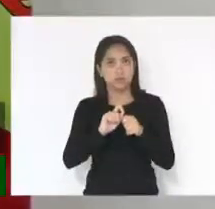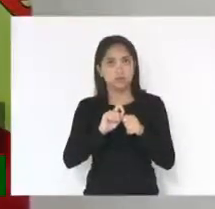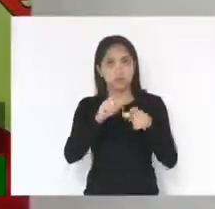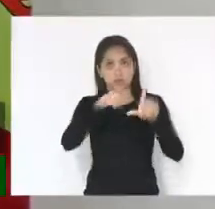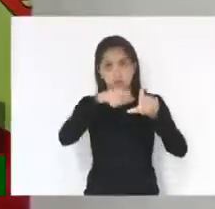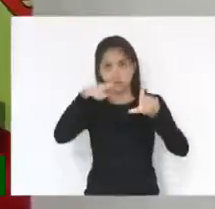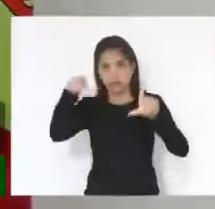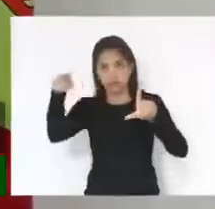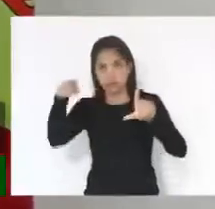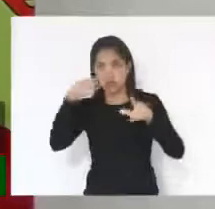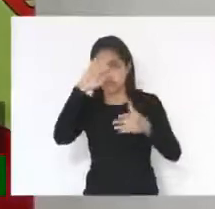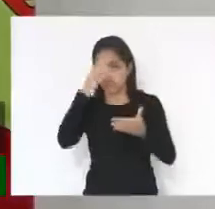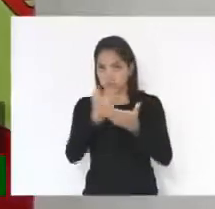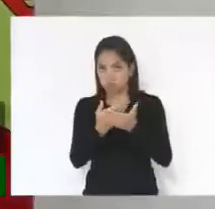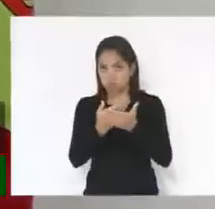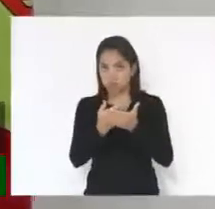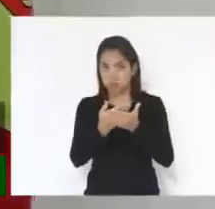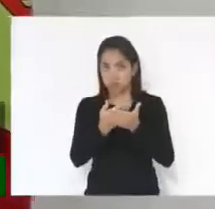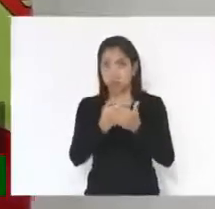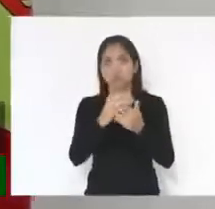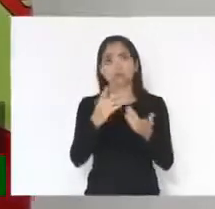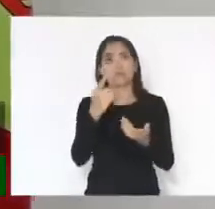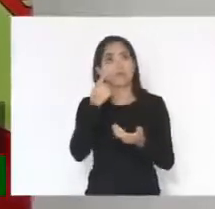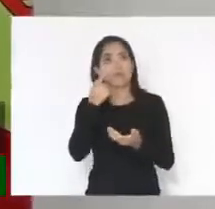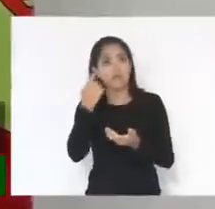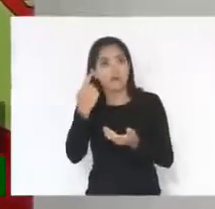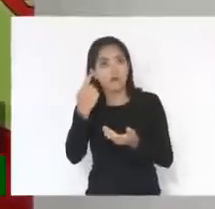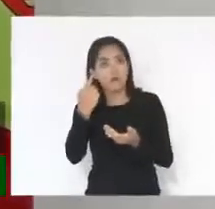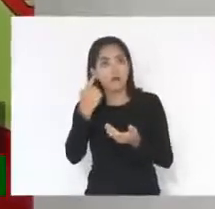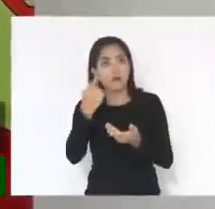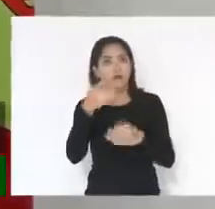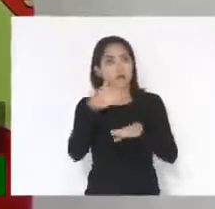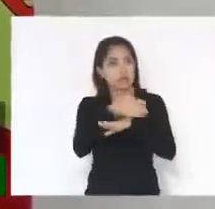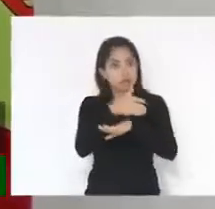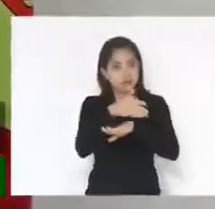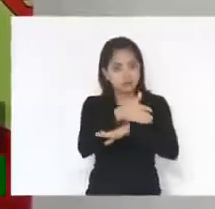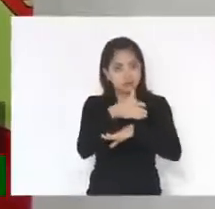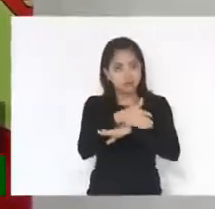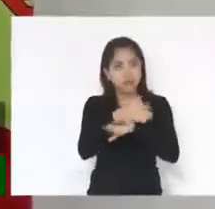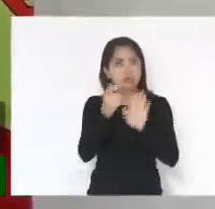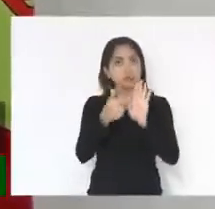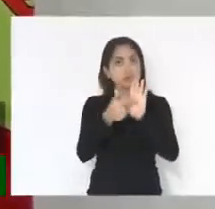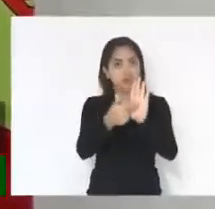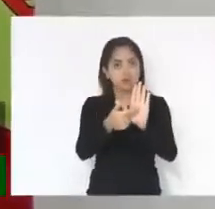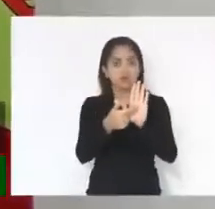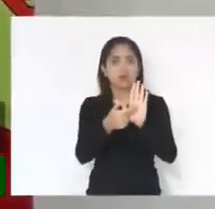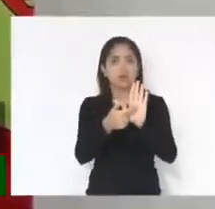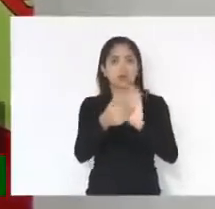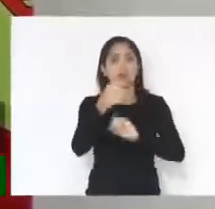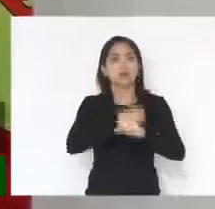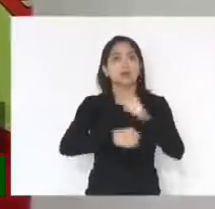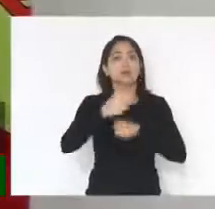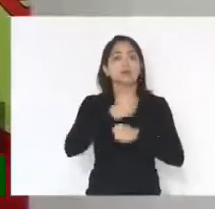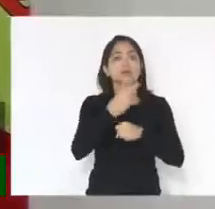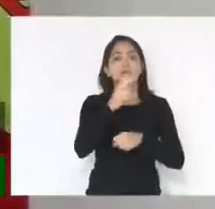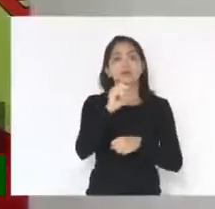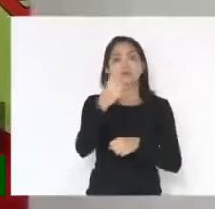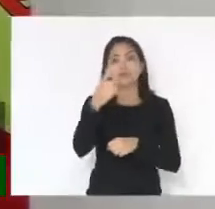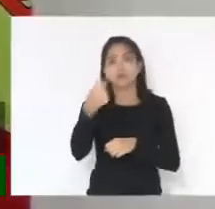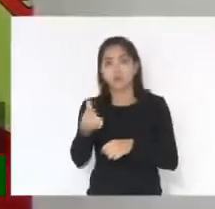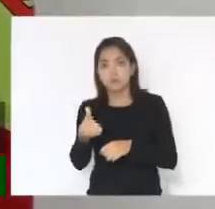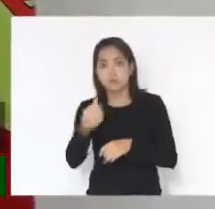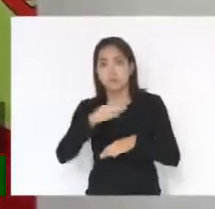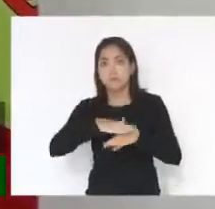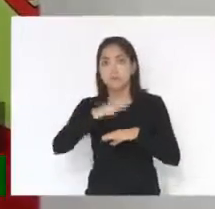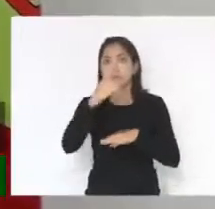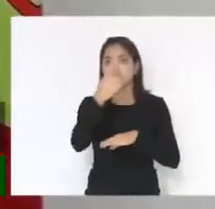não acreditar, quiser rebater, vá nas transparências que está lá. Desde 2016, mais de